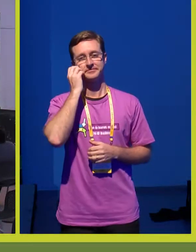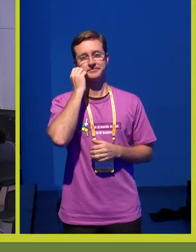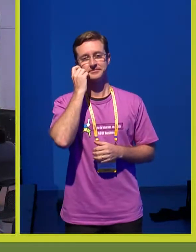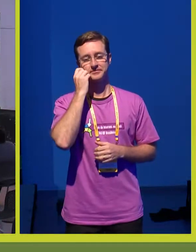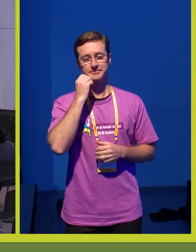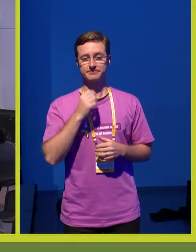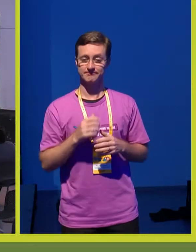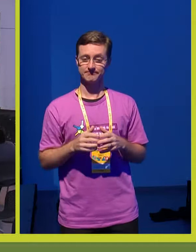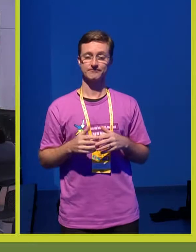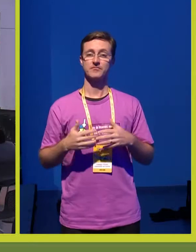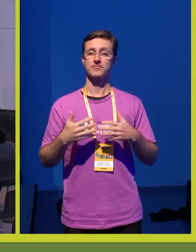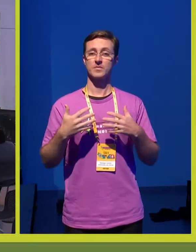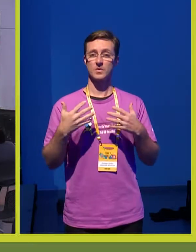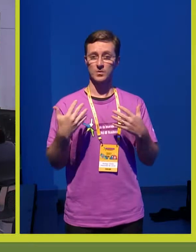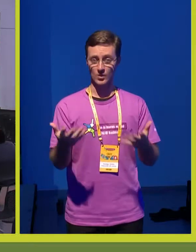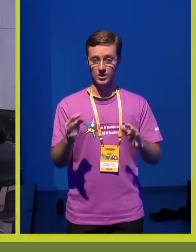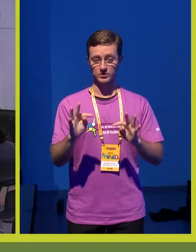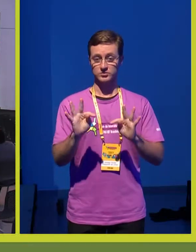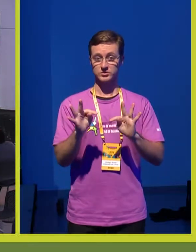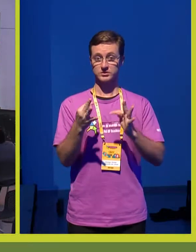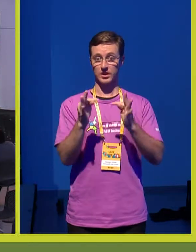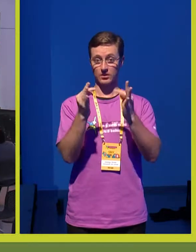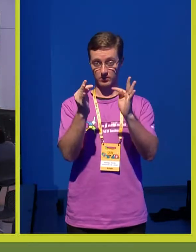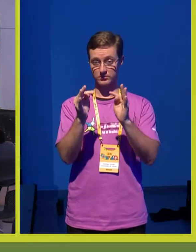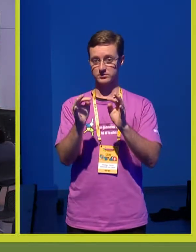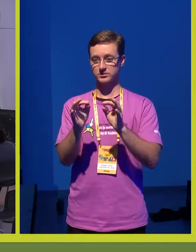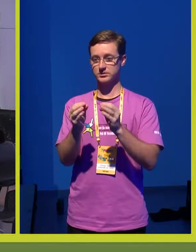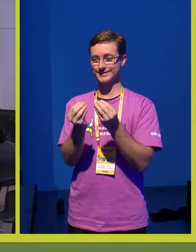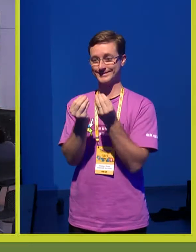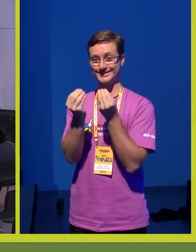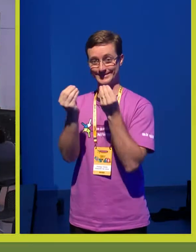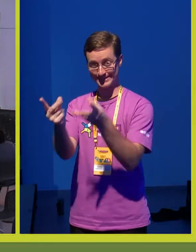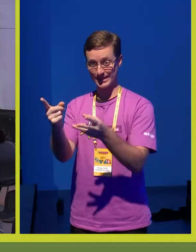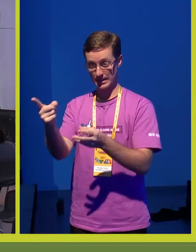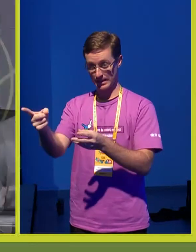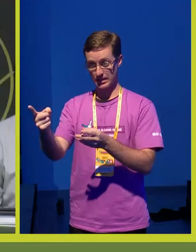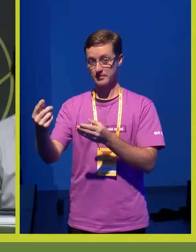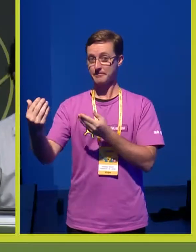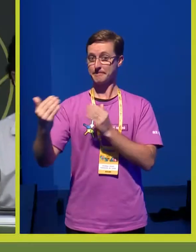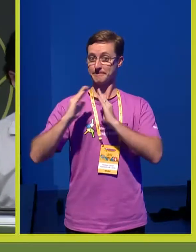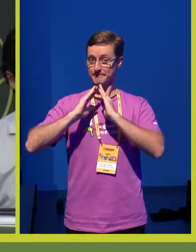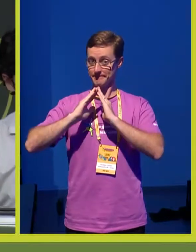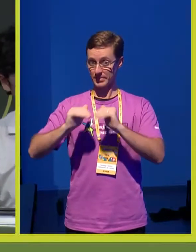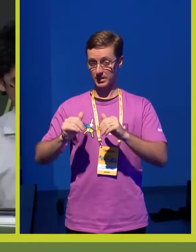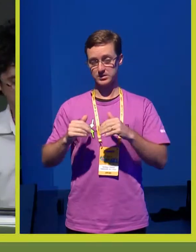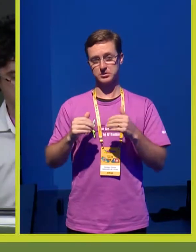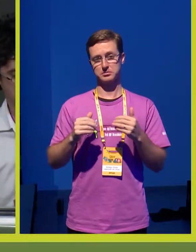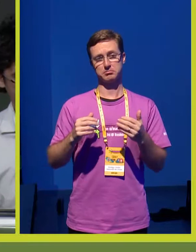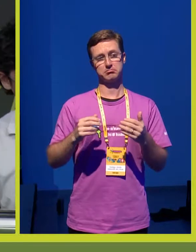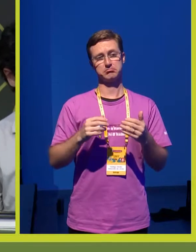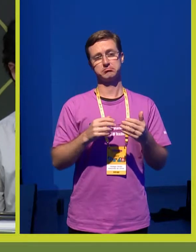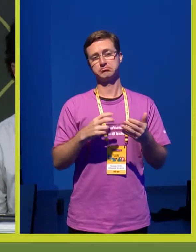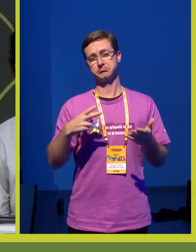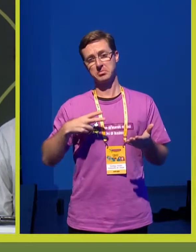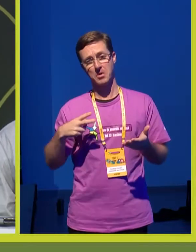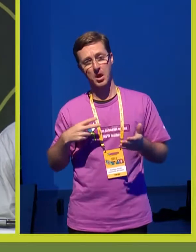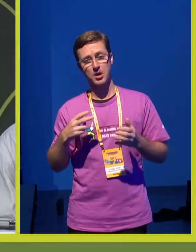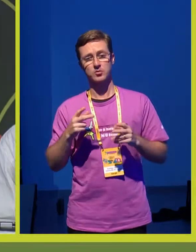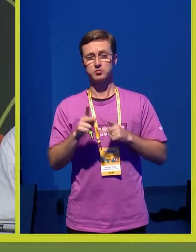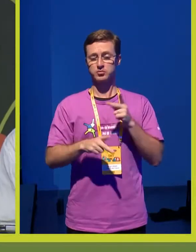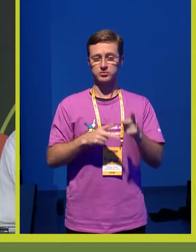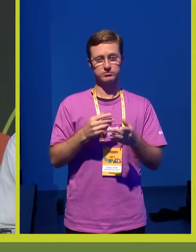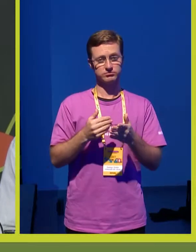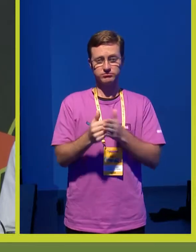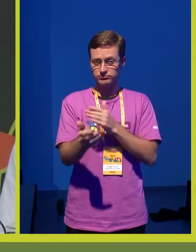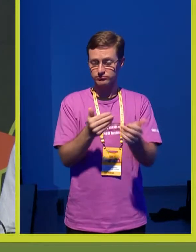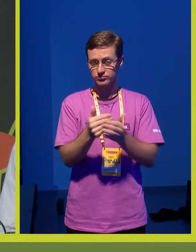quando a gente fornece tecnologia para um cliente seja ele do setor privado ou público o controle da base de